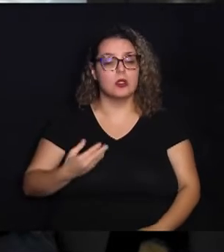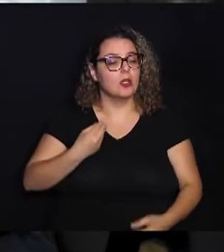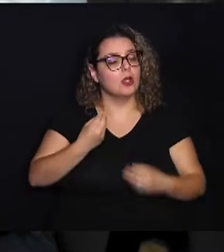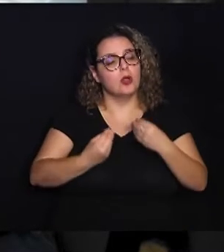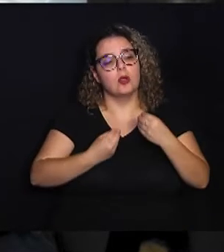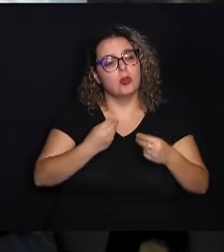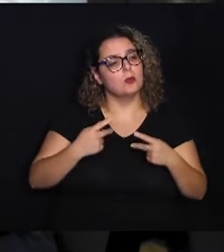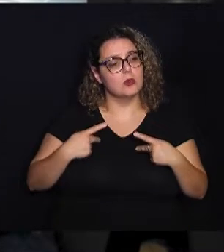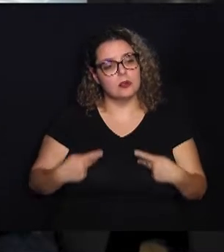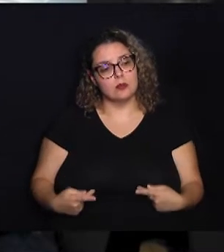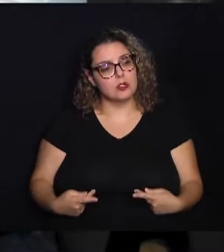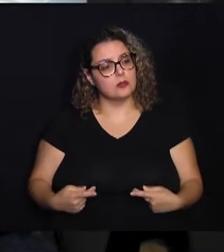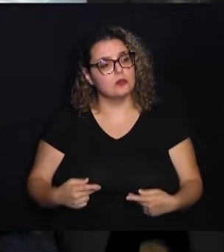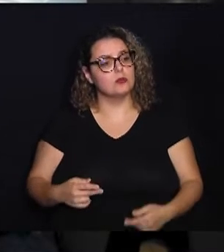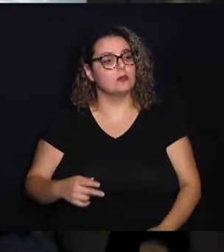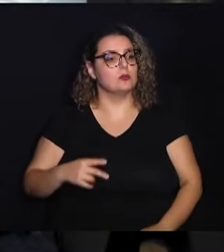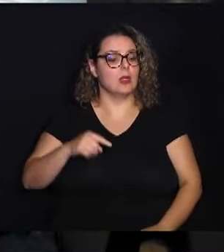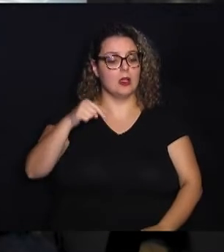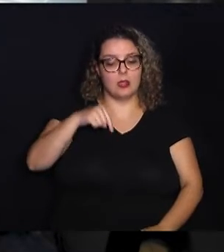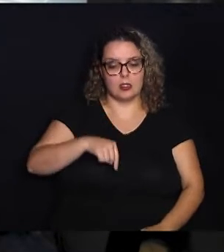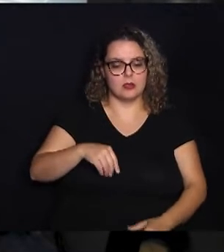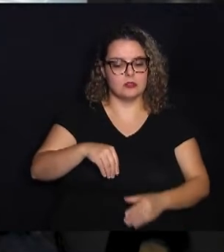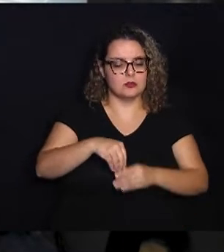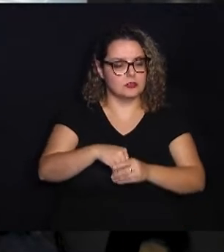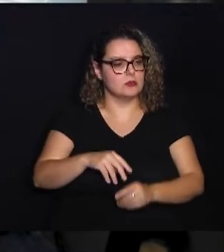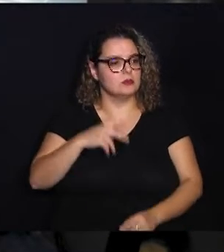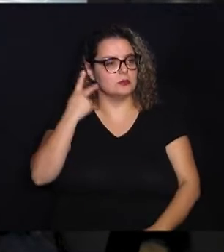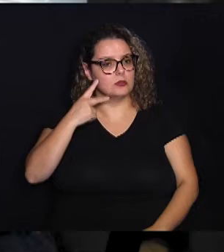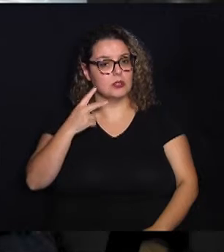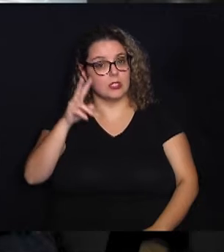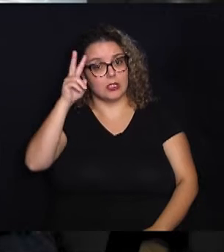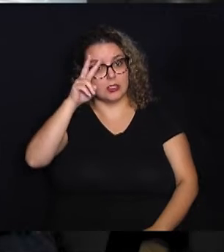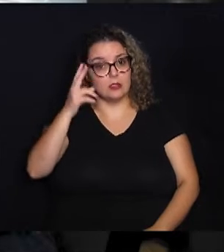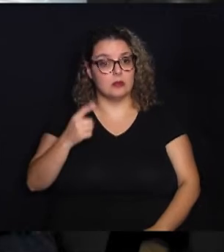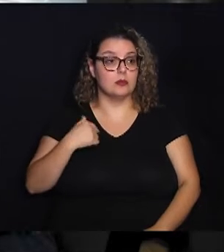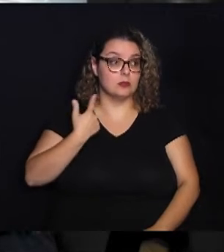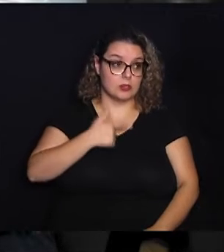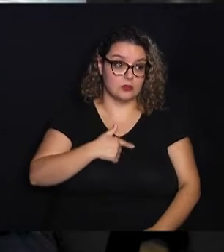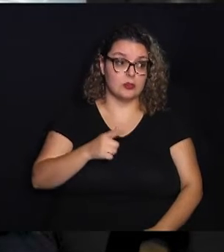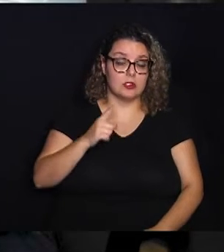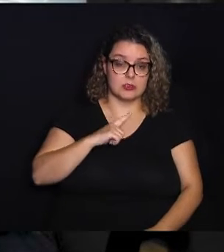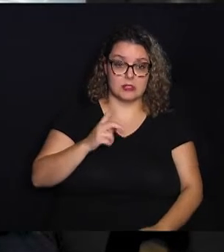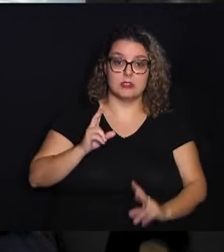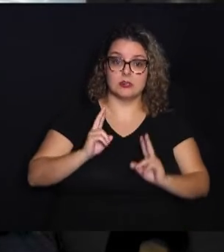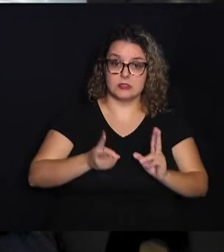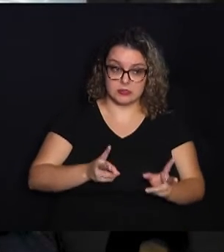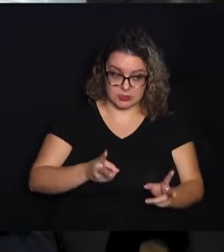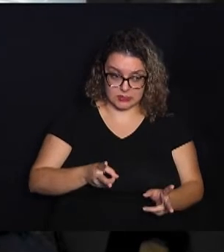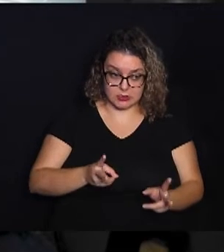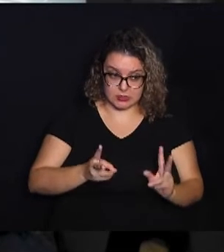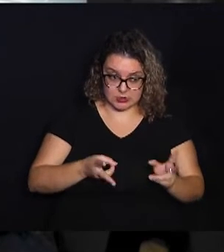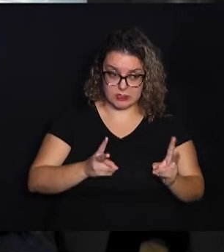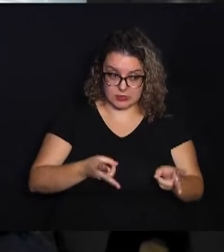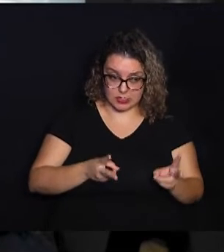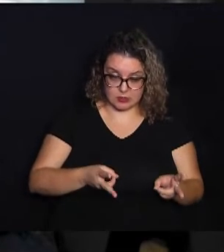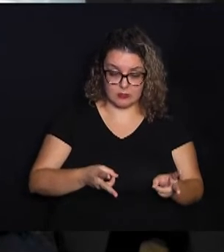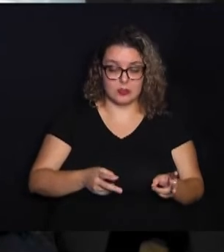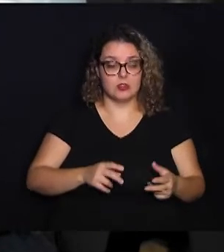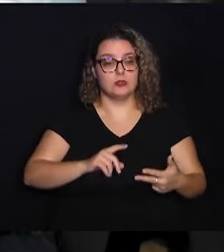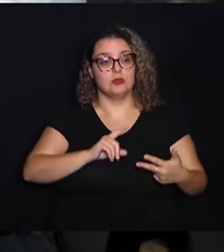esse posicionamento político aqui na casa, lembrando que a gente tem sempre a questão do executivo e o legislativo? Sem